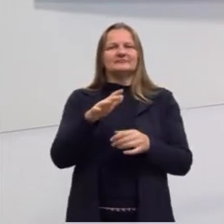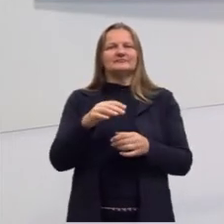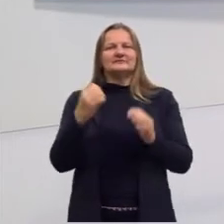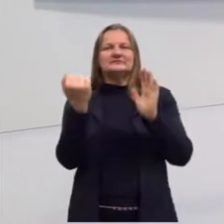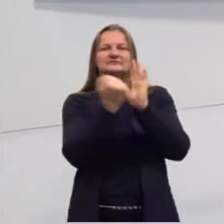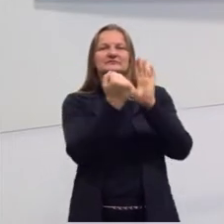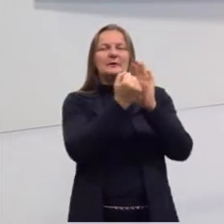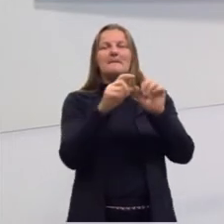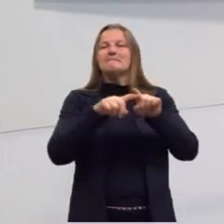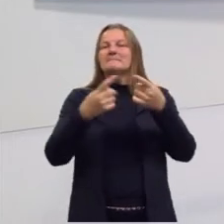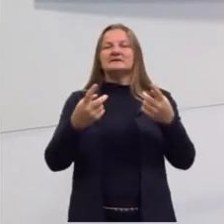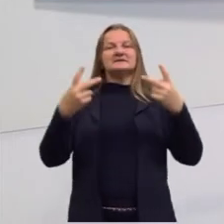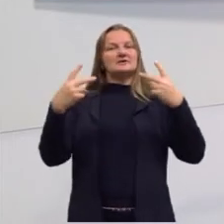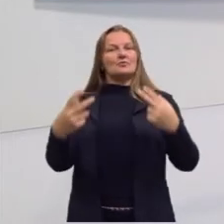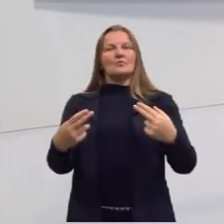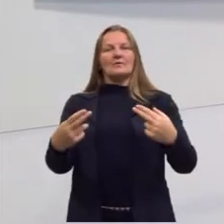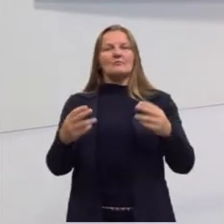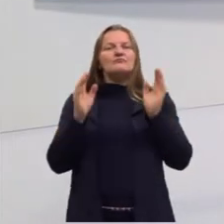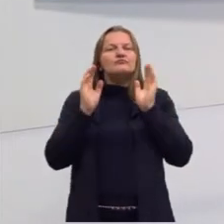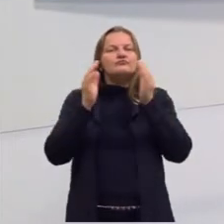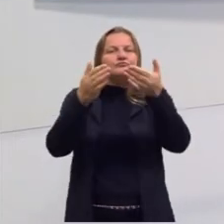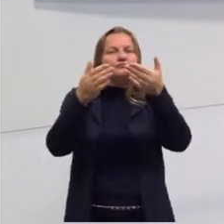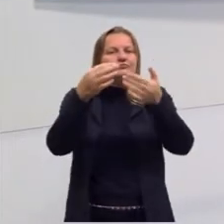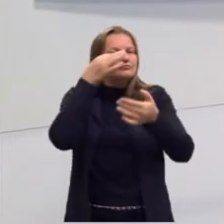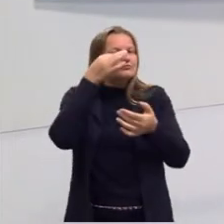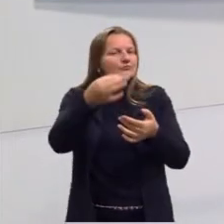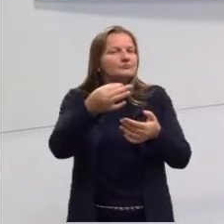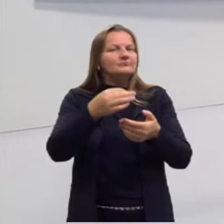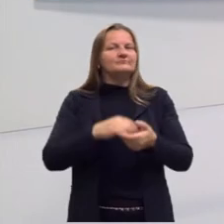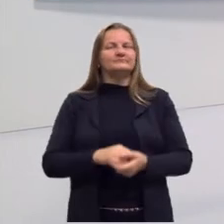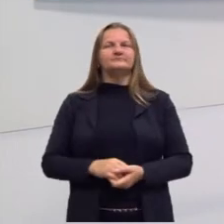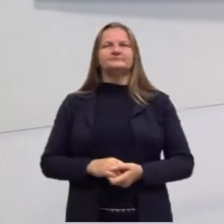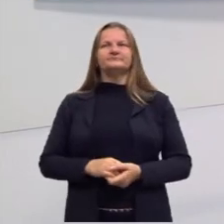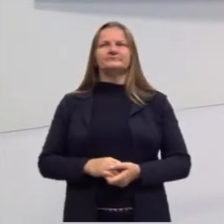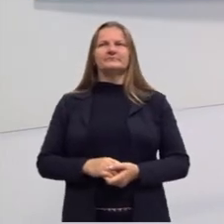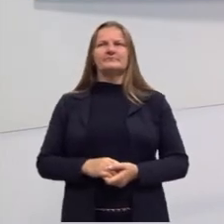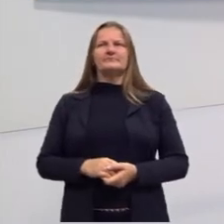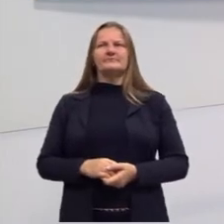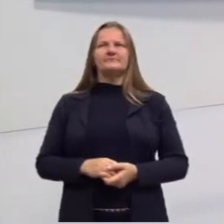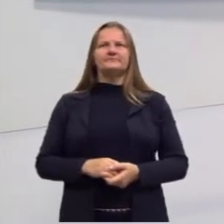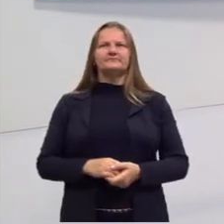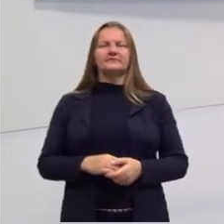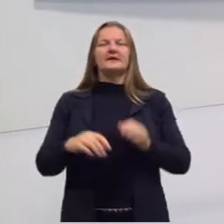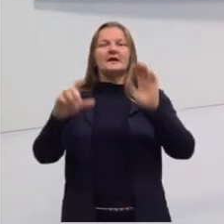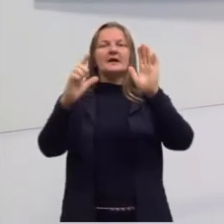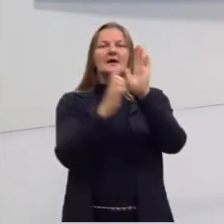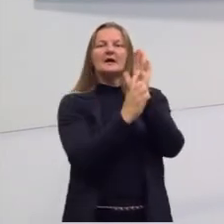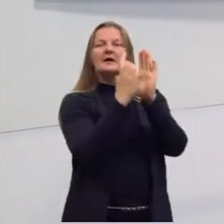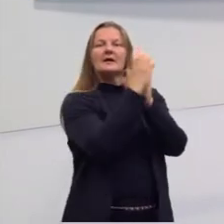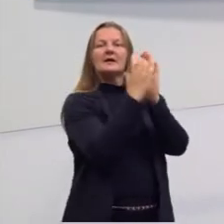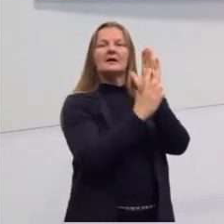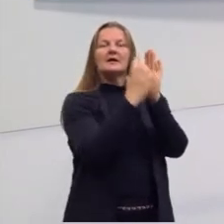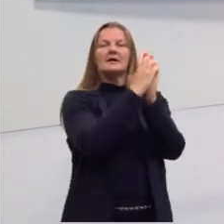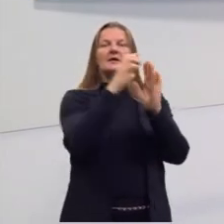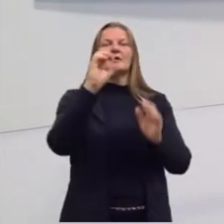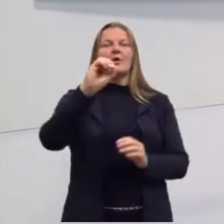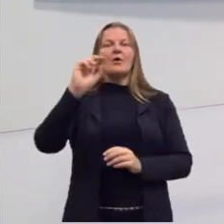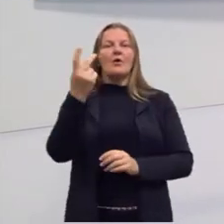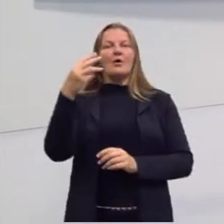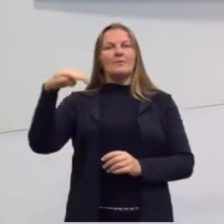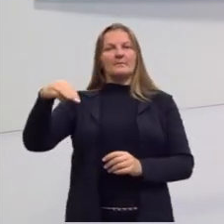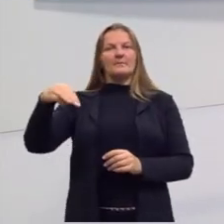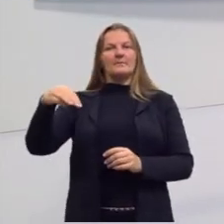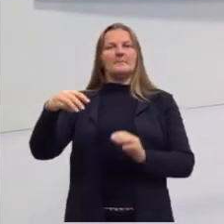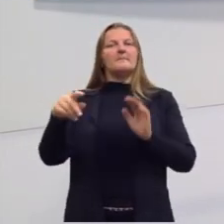símbolos Tá mas foquem né tenta em pensar assim a gente sempre vai estar falando da Lady on certo a gente vai ver